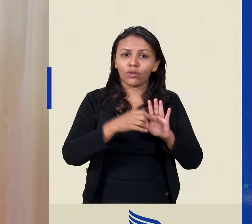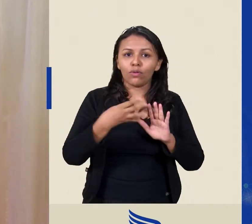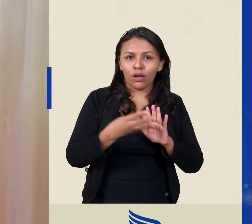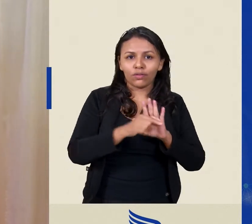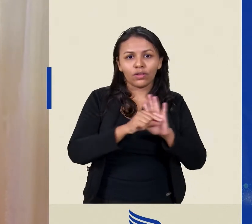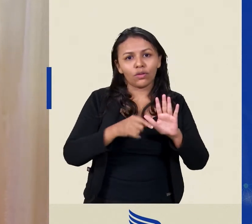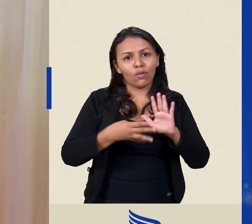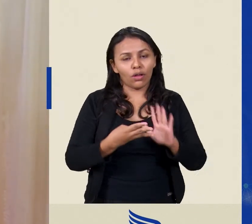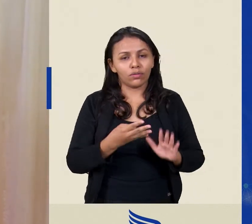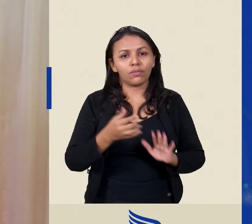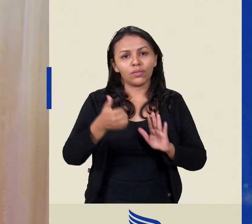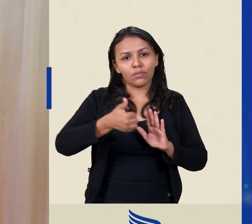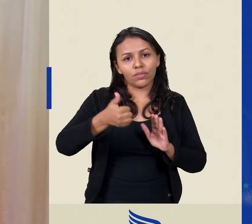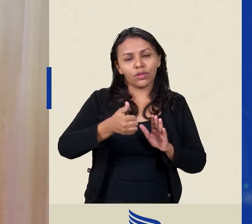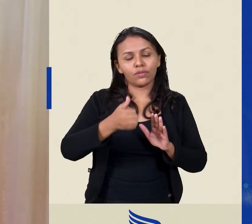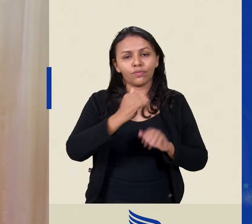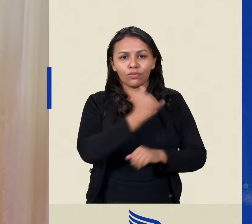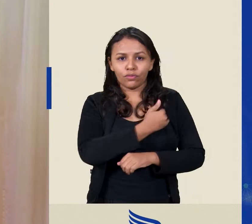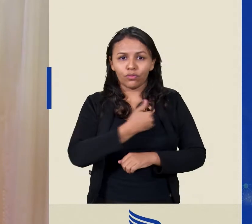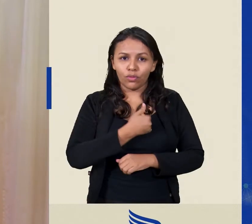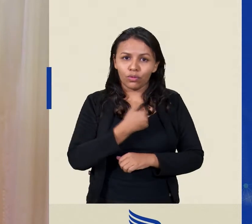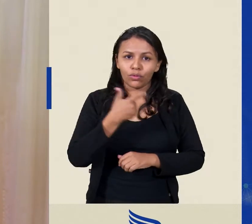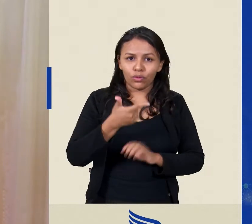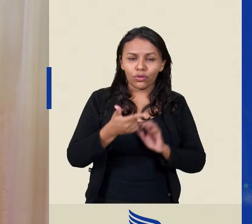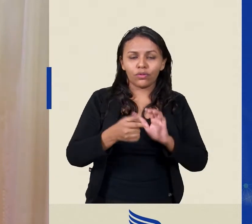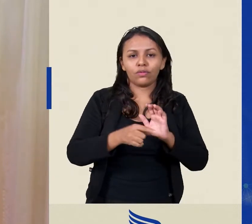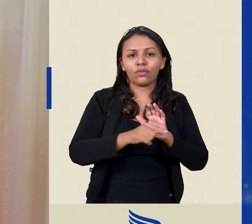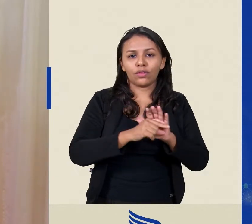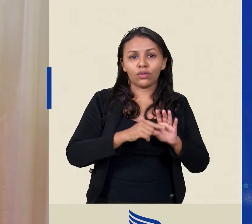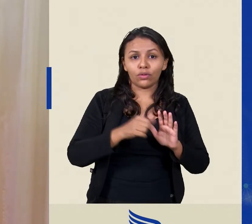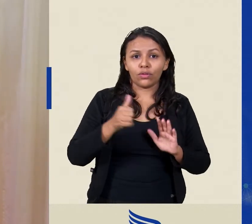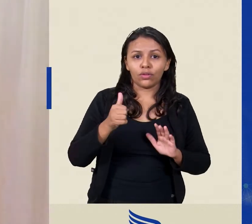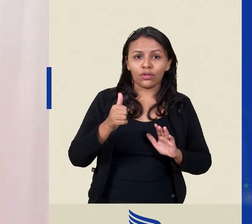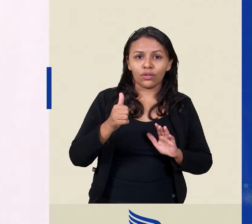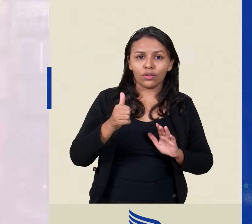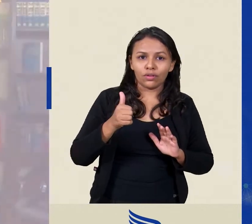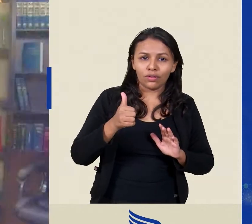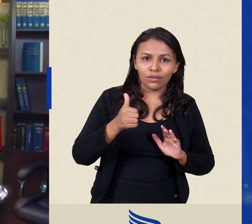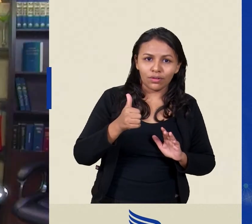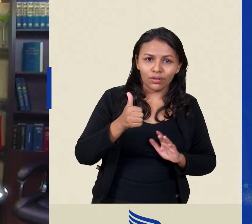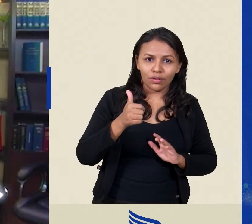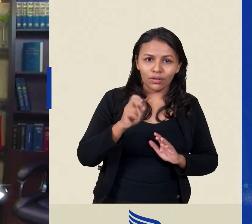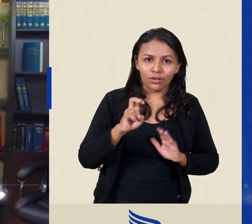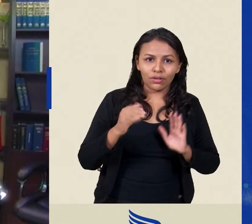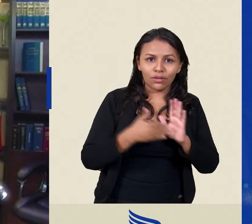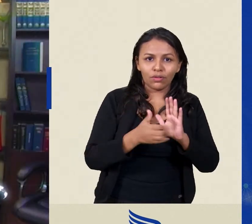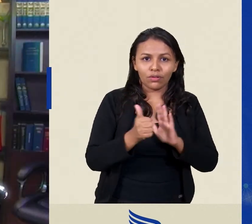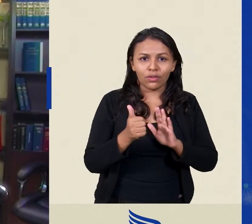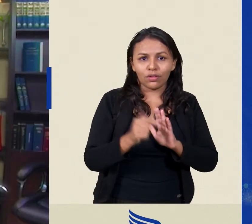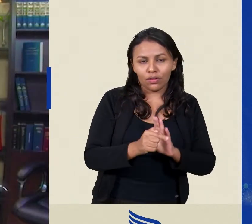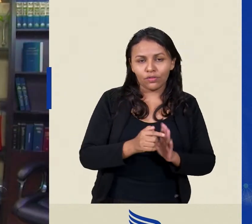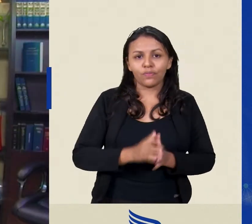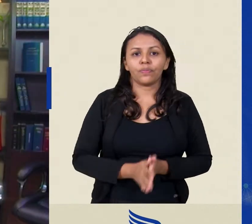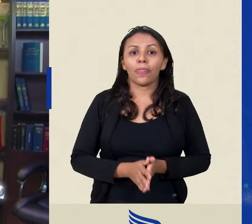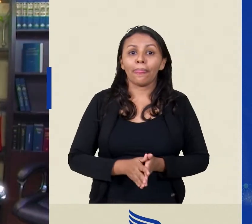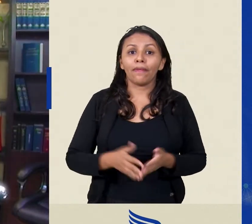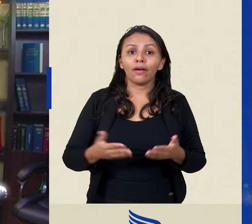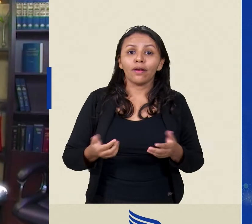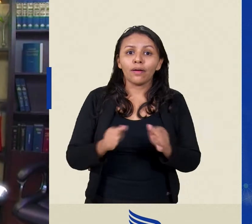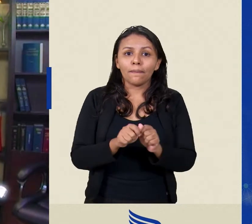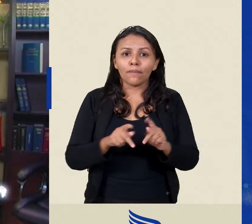2, 15 a 17 e Apocalipse capítulo 18, versículo 4. Como os filhos de Israel